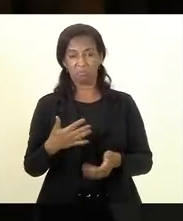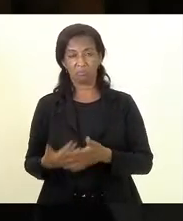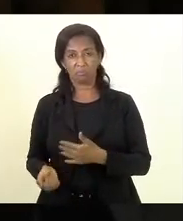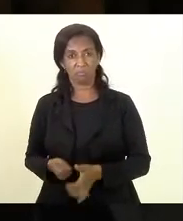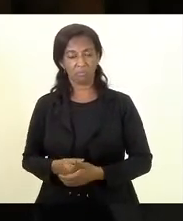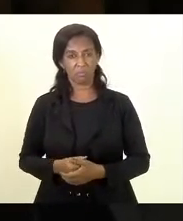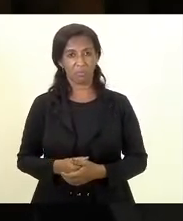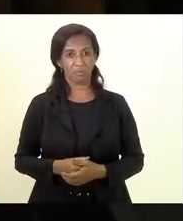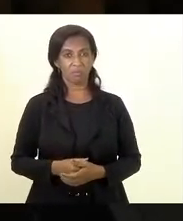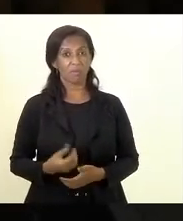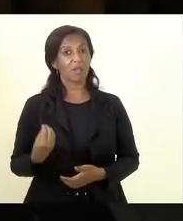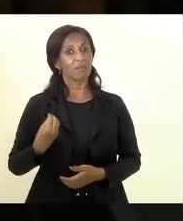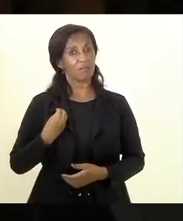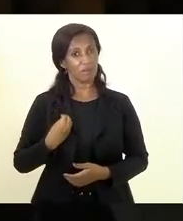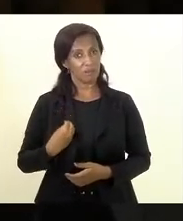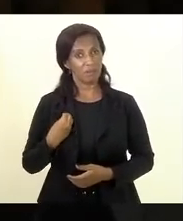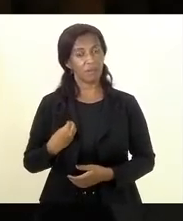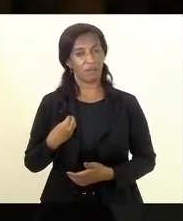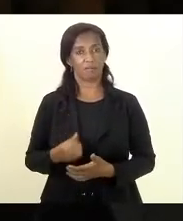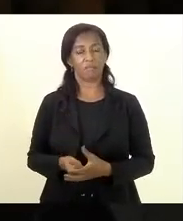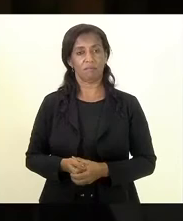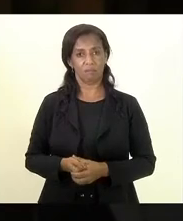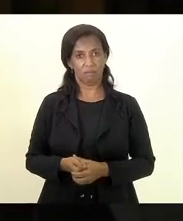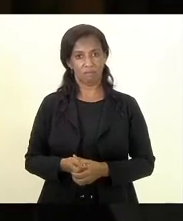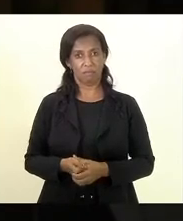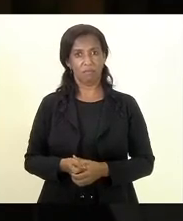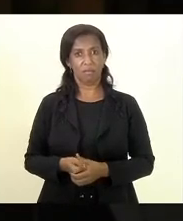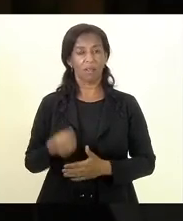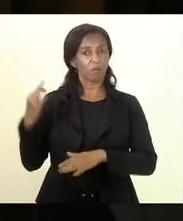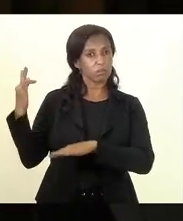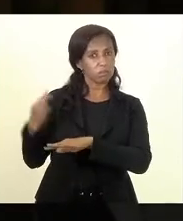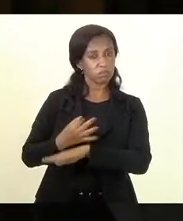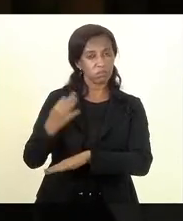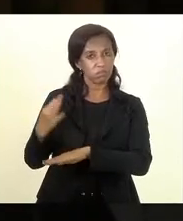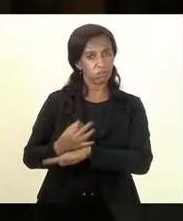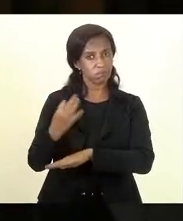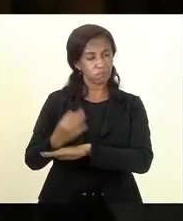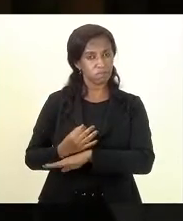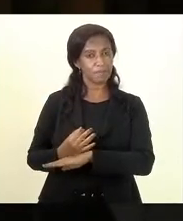está sobrevivendo, está resistindo mais.